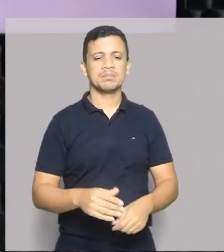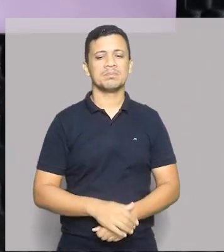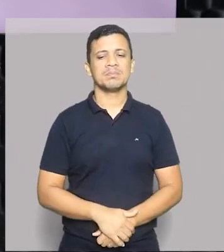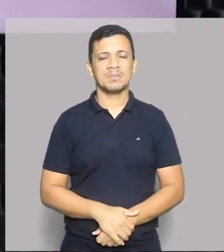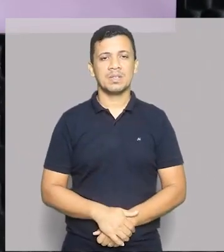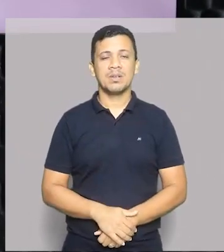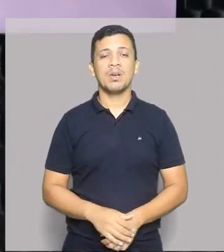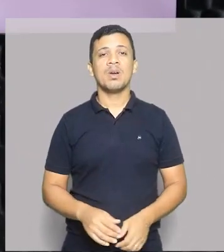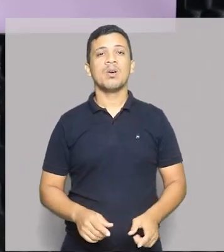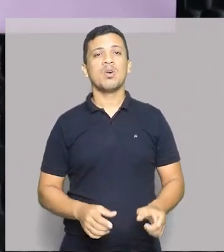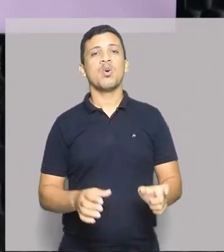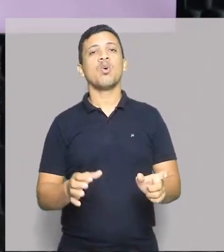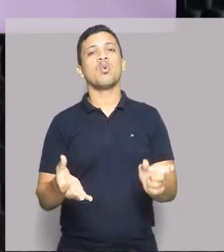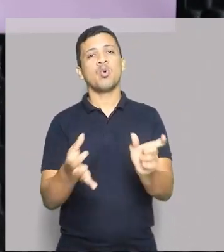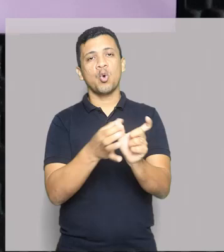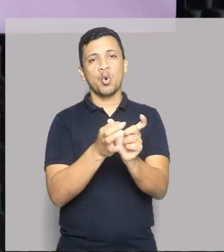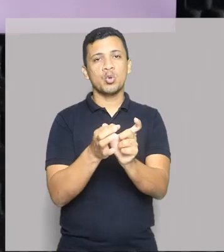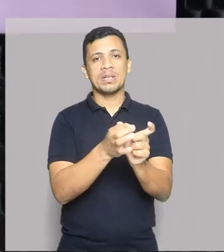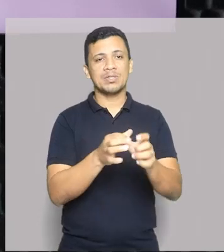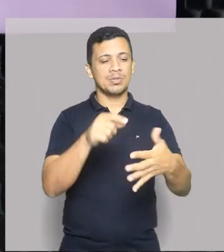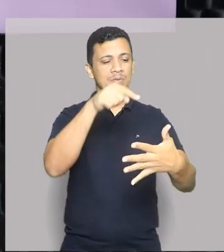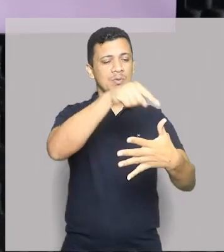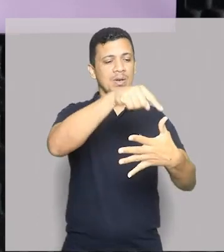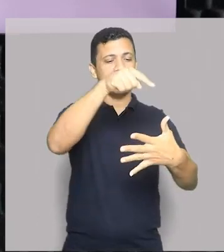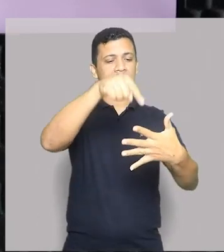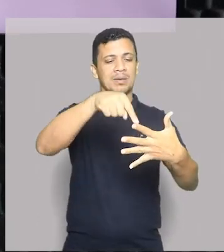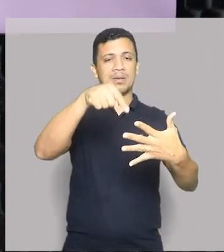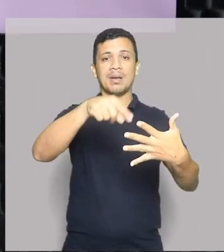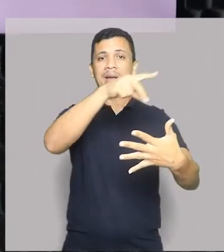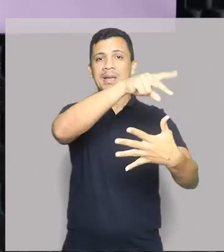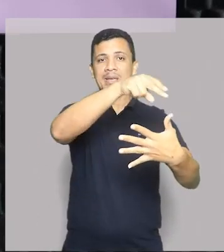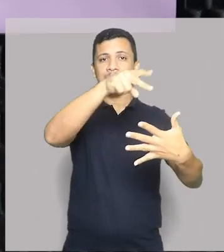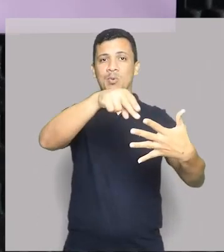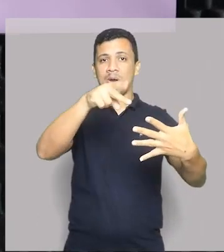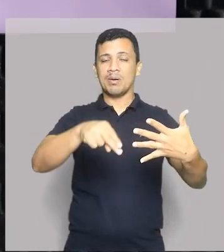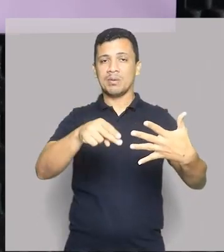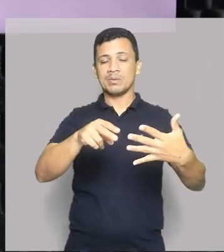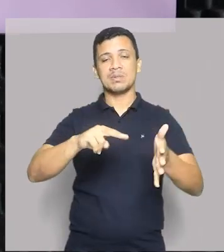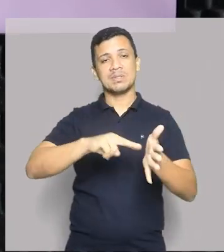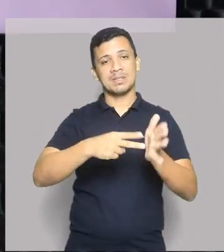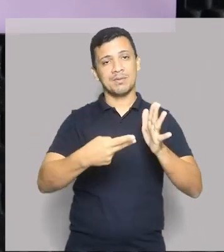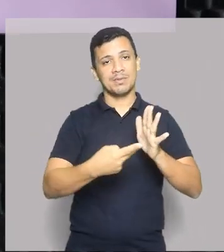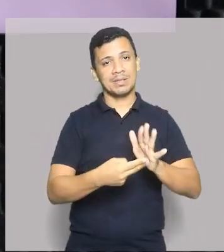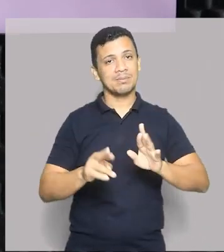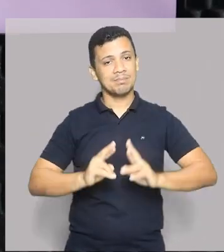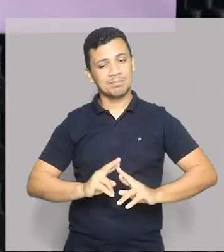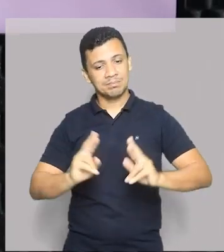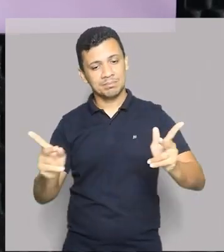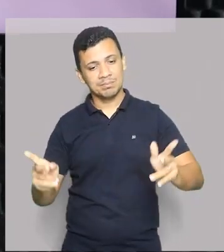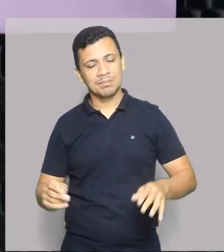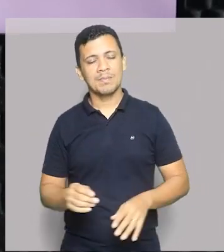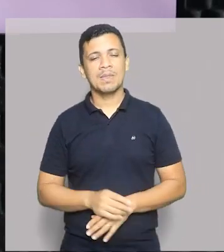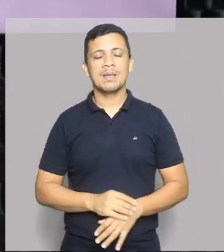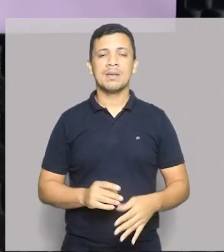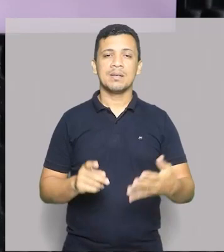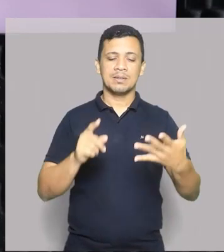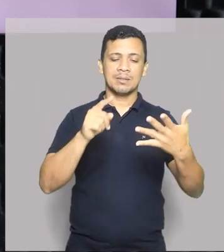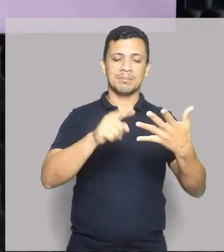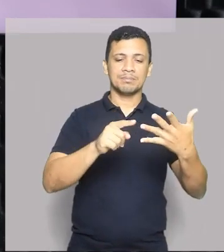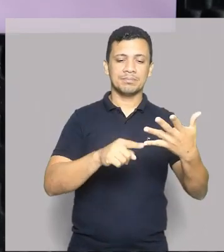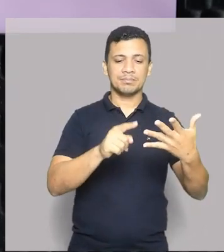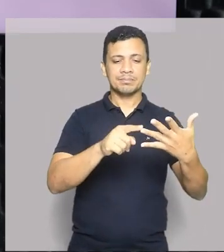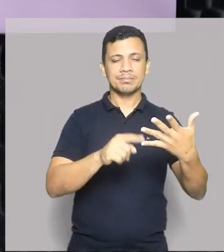o mesmo conectivo com 3 valores distintos. Atentem para isso, o que vai acontecer também nas 2 últimas